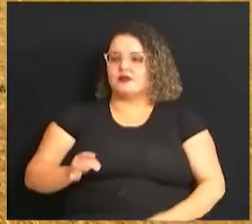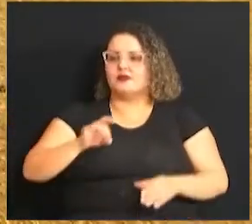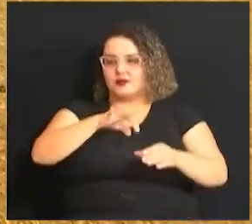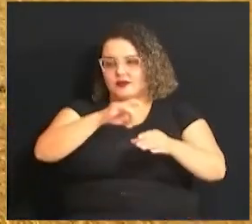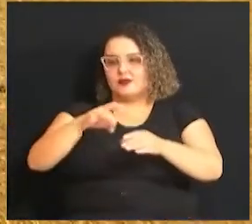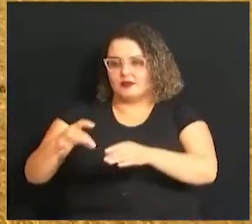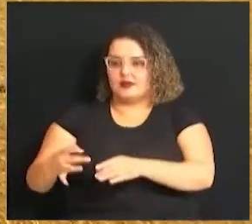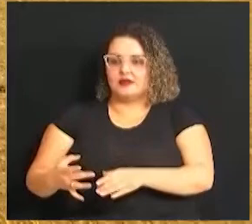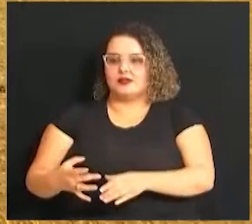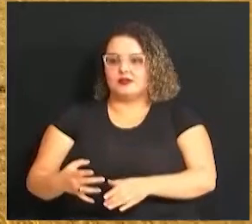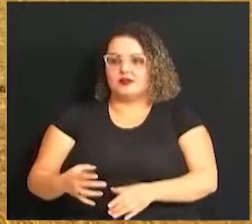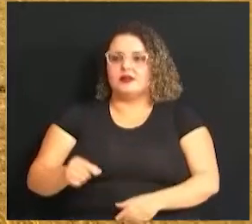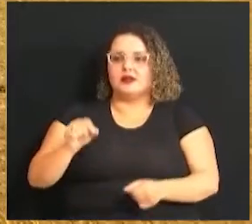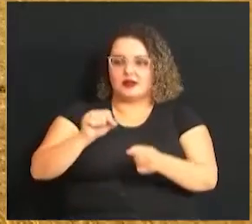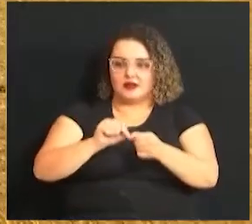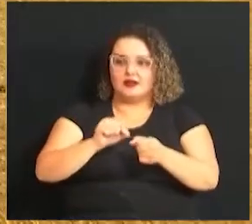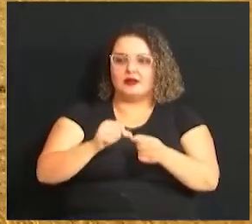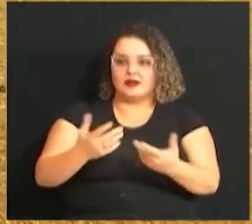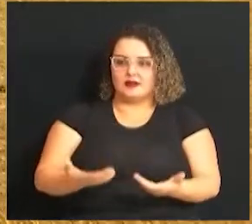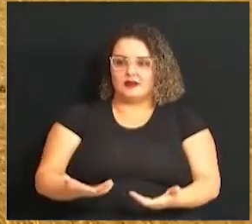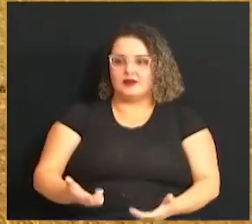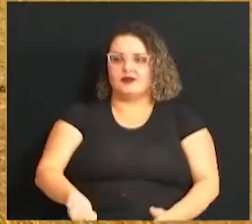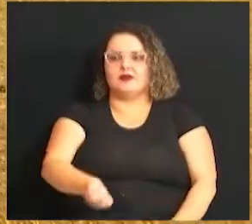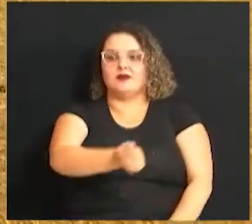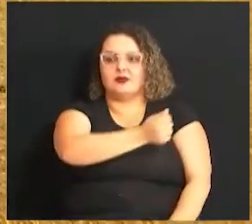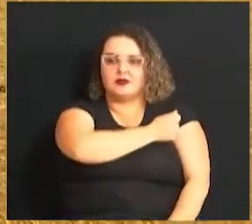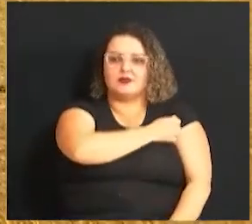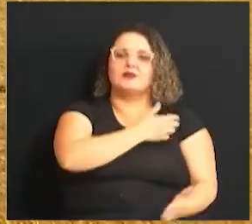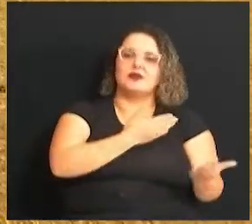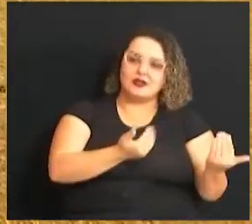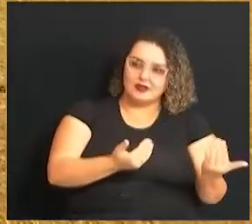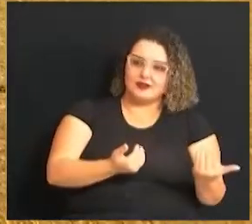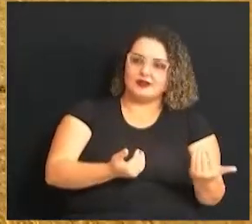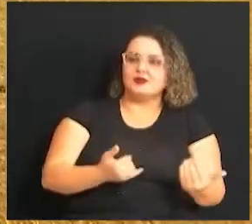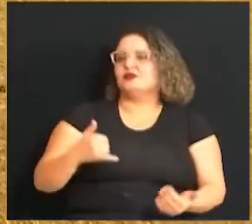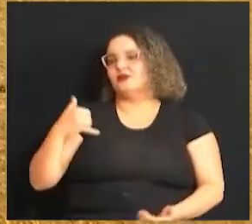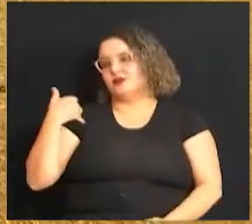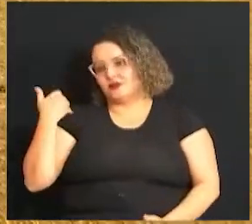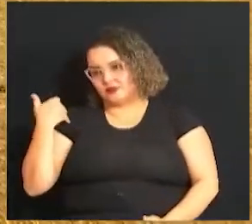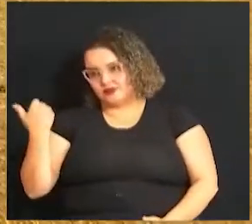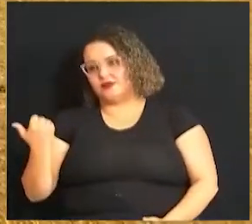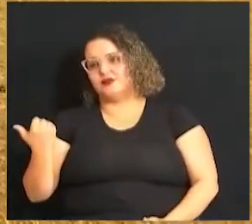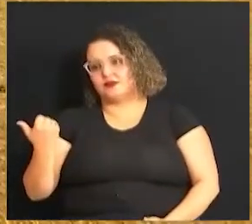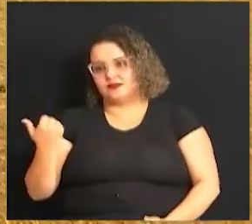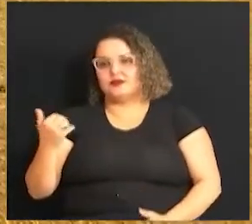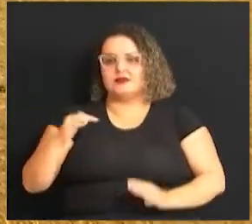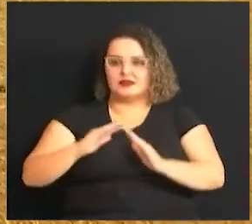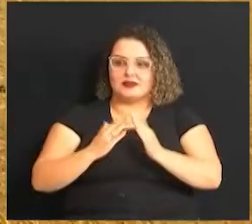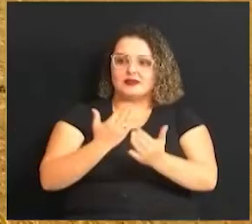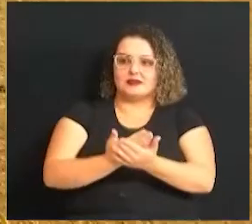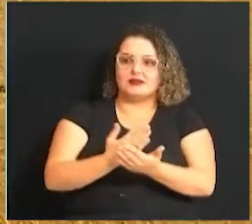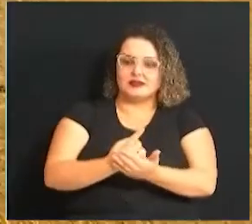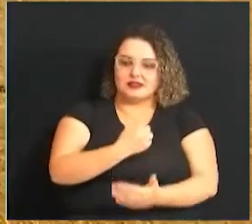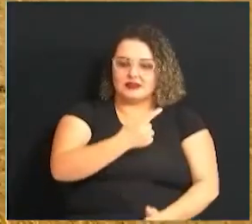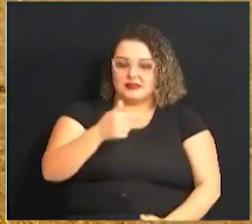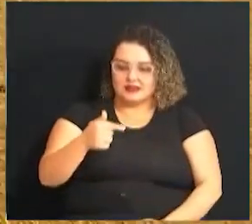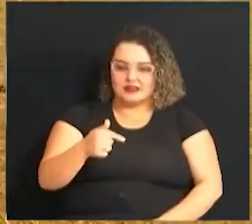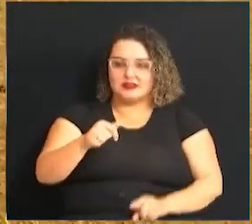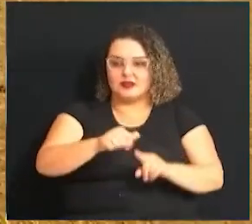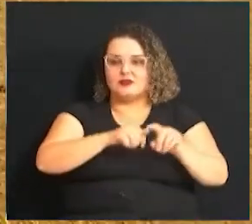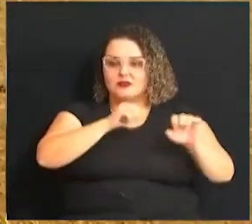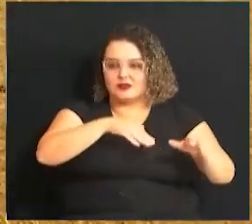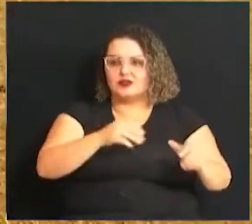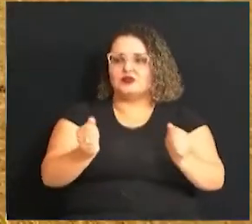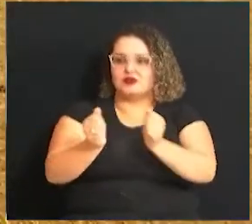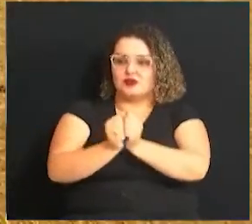Tanto é que o plantio dessa árvore ela é feita pelo aluno mais jovem na data de aniversário da escola, que é